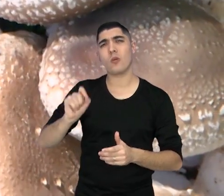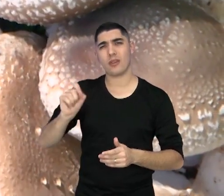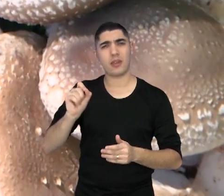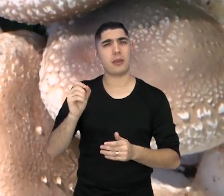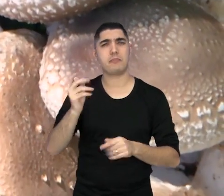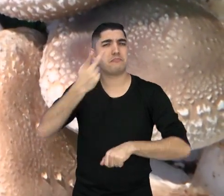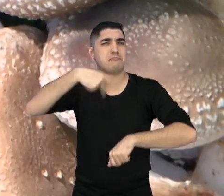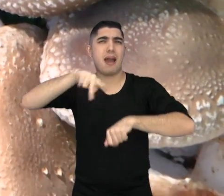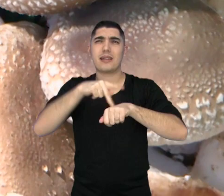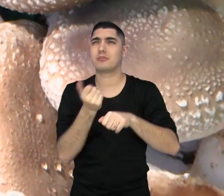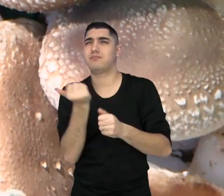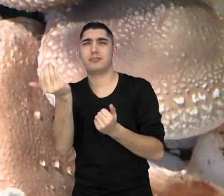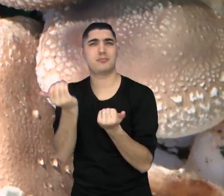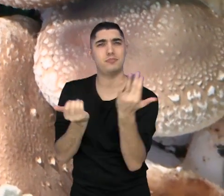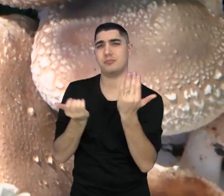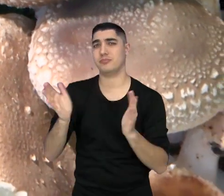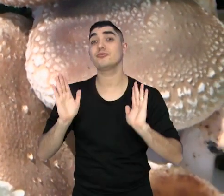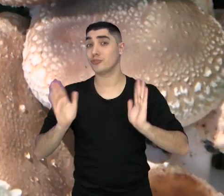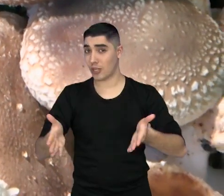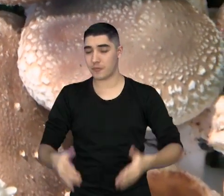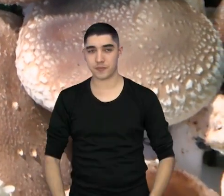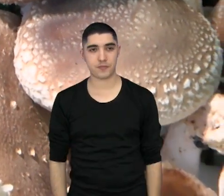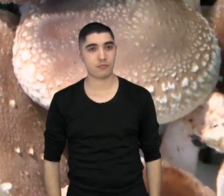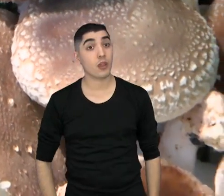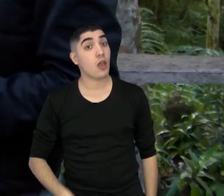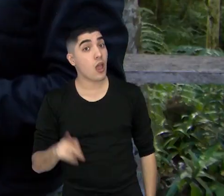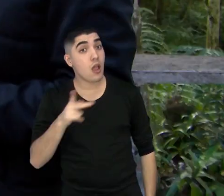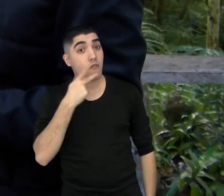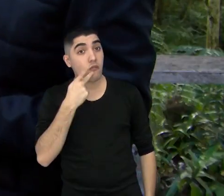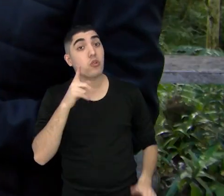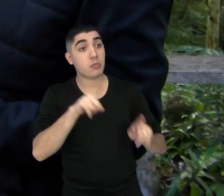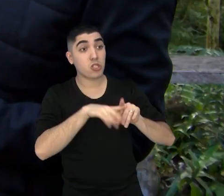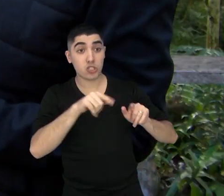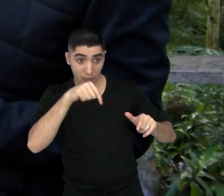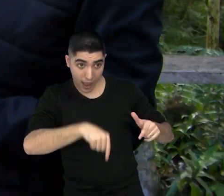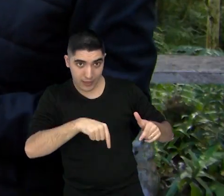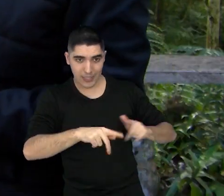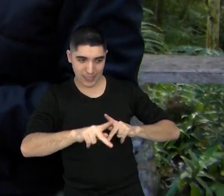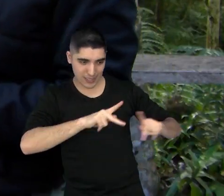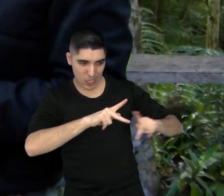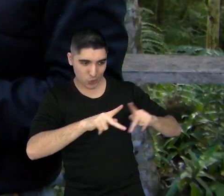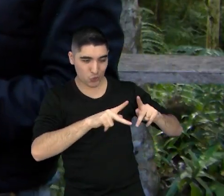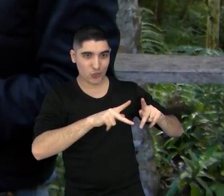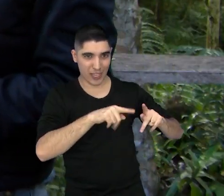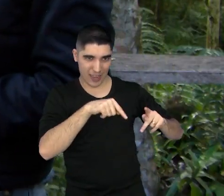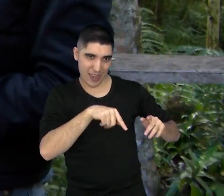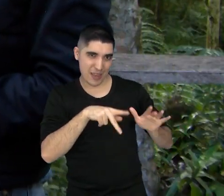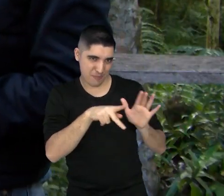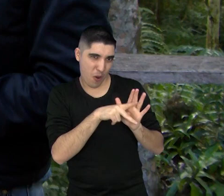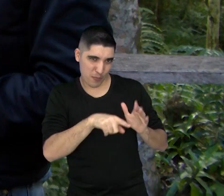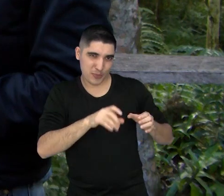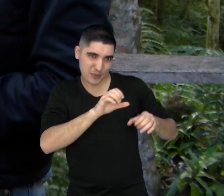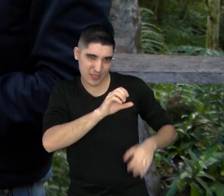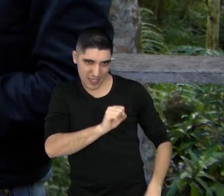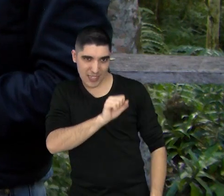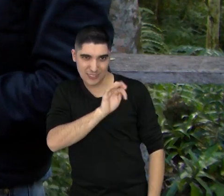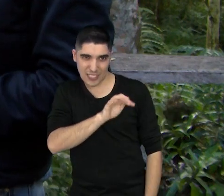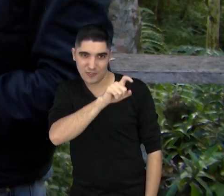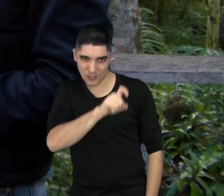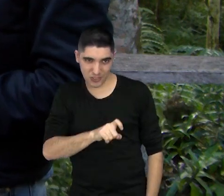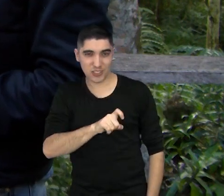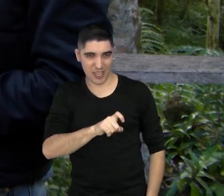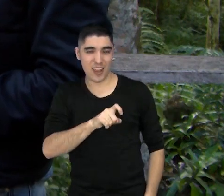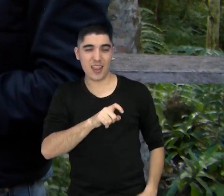cruzaram inúmeras fronteiras. O Carlos me contou, inclusive, para o Japão. Que incrível! De São José dos Campos, do distrito, né, de São